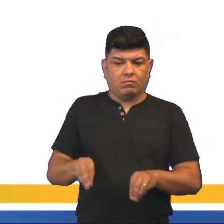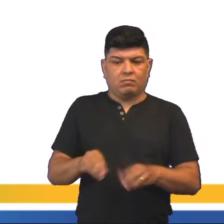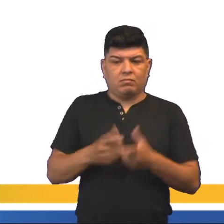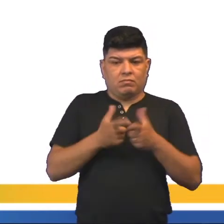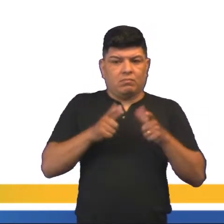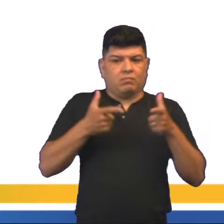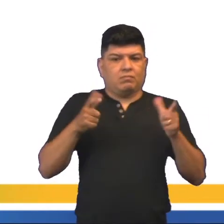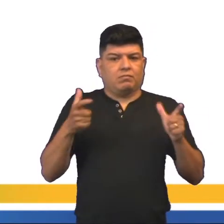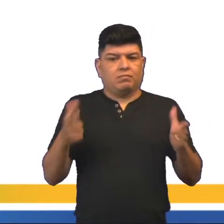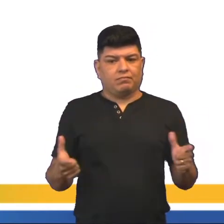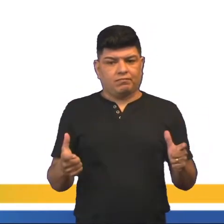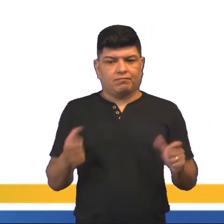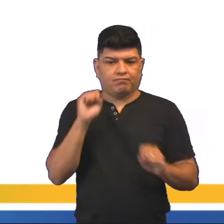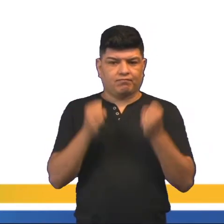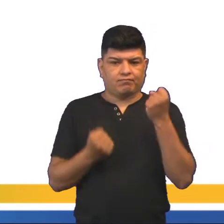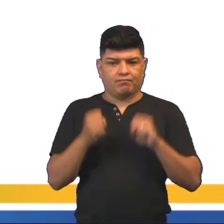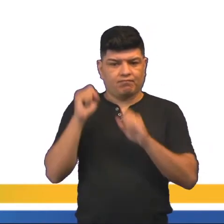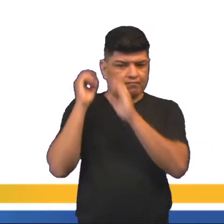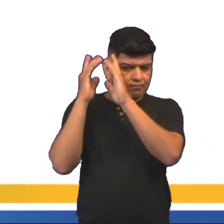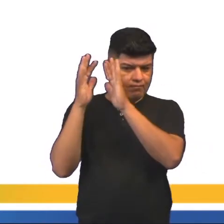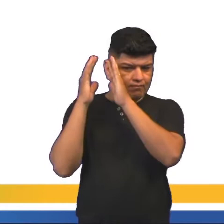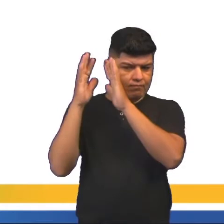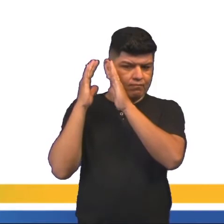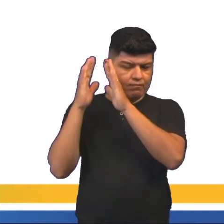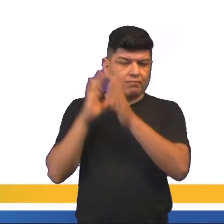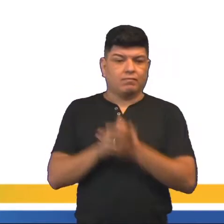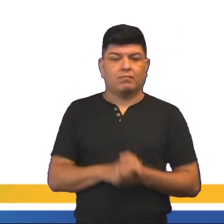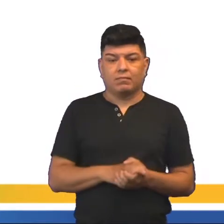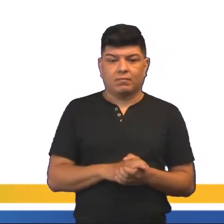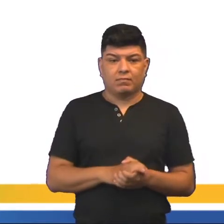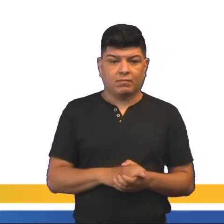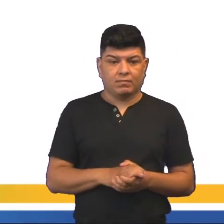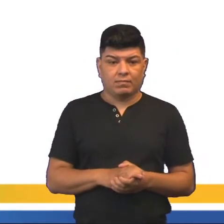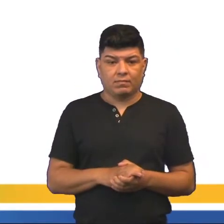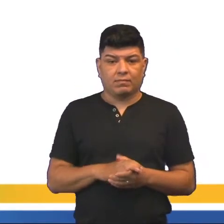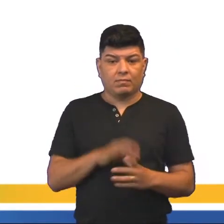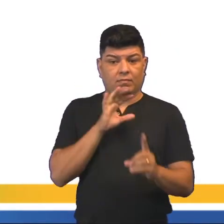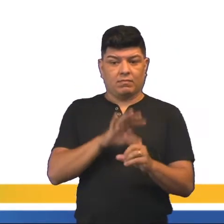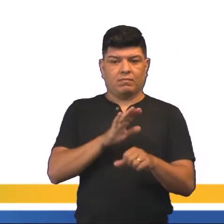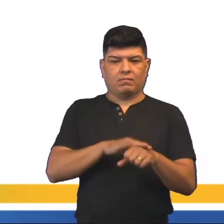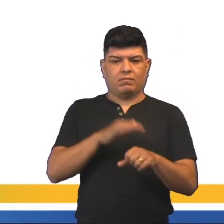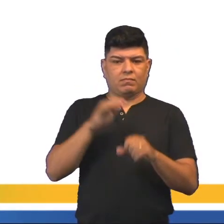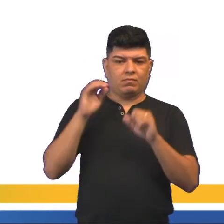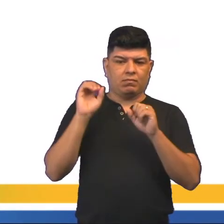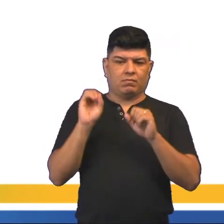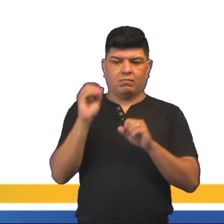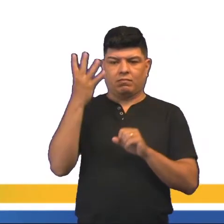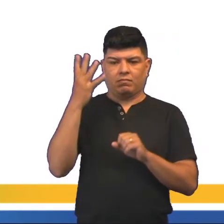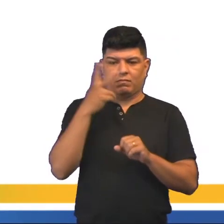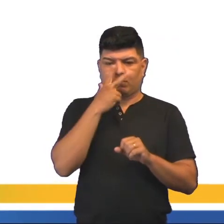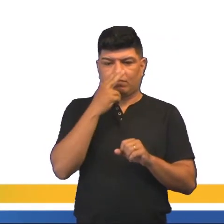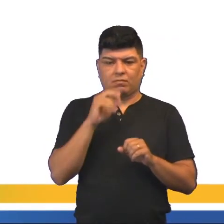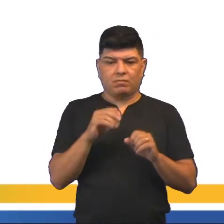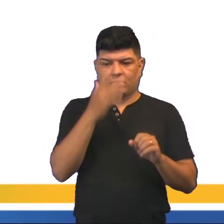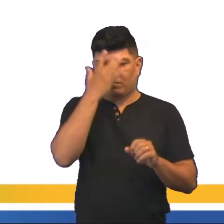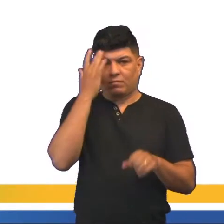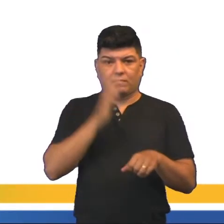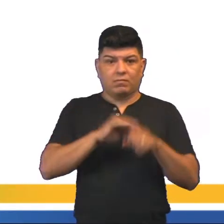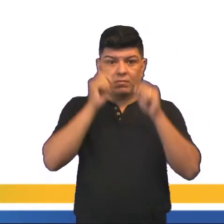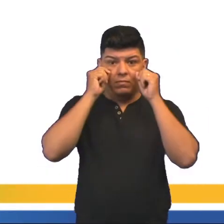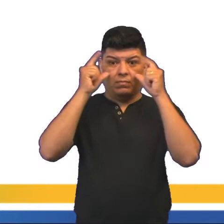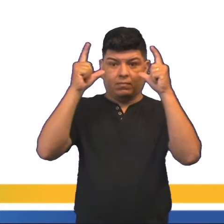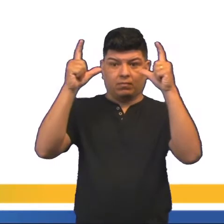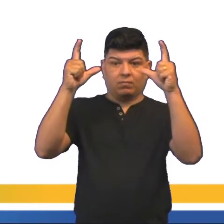elas aumentam a atividade do cérebro, ou seja, vão estimular o funcionamento, fazendo com que a pessoa fique